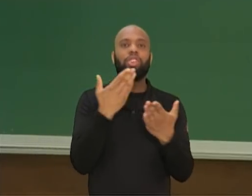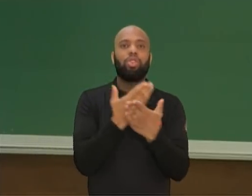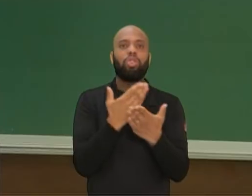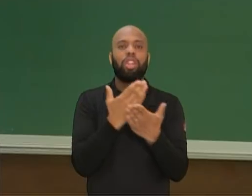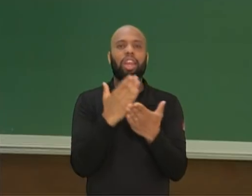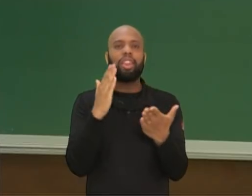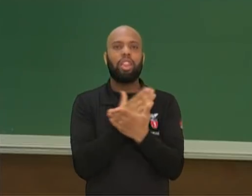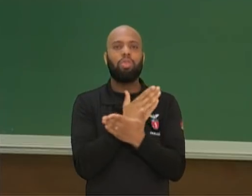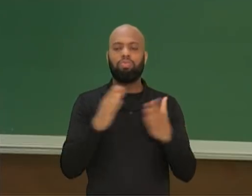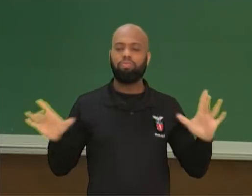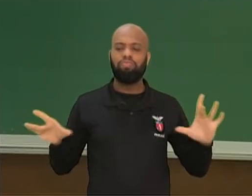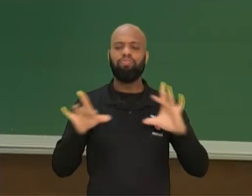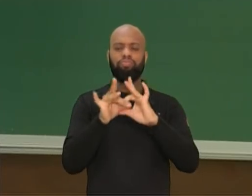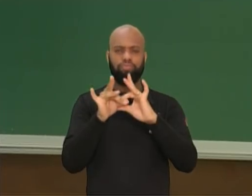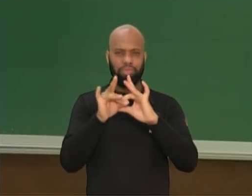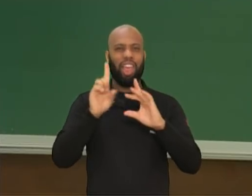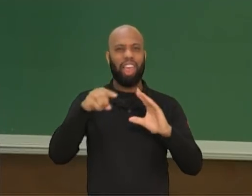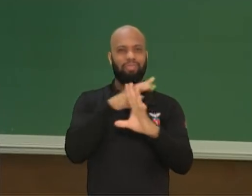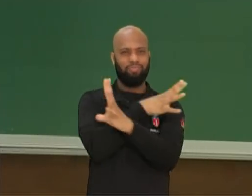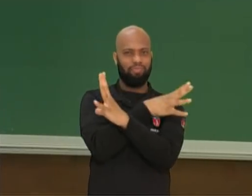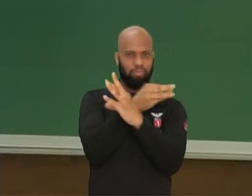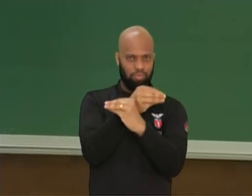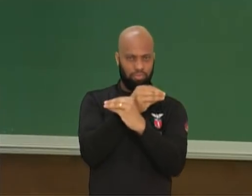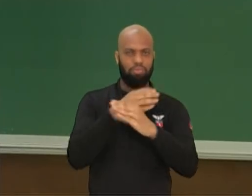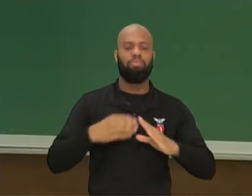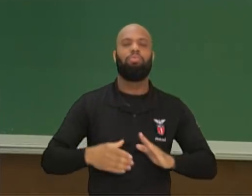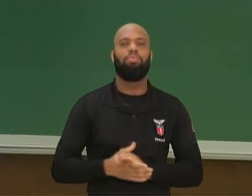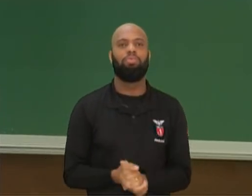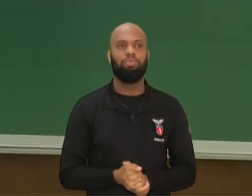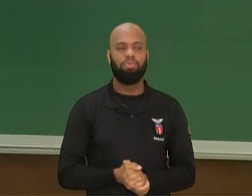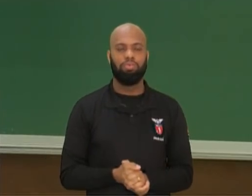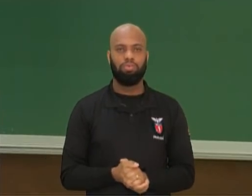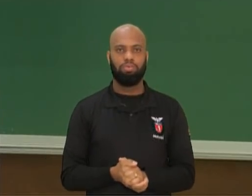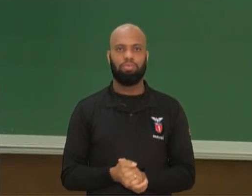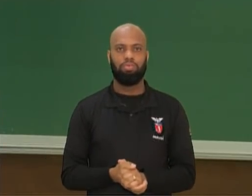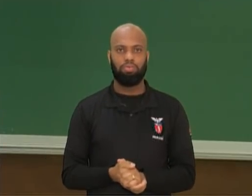e hoje vocês vão aprender um pouco mais.